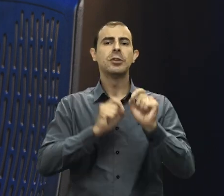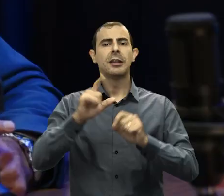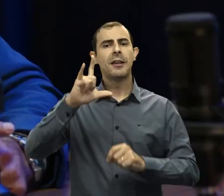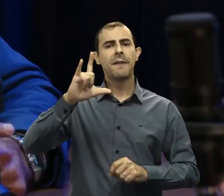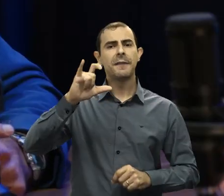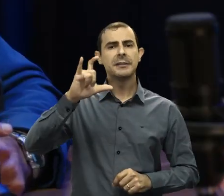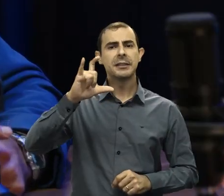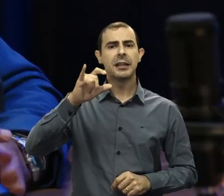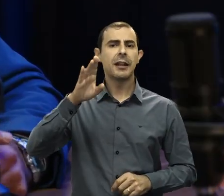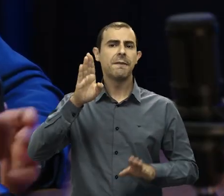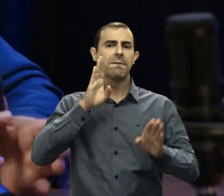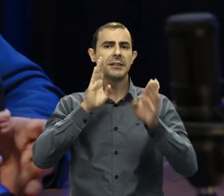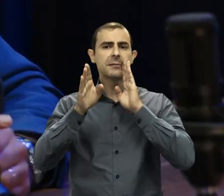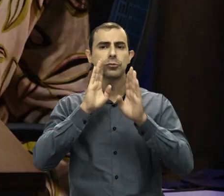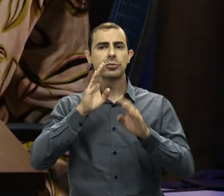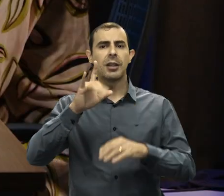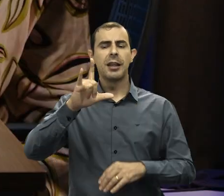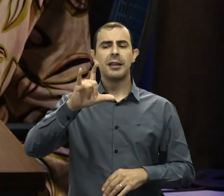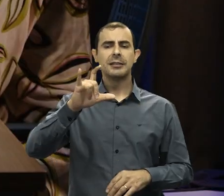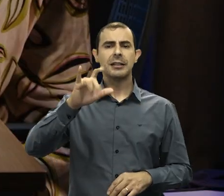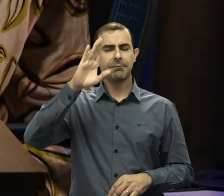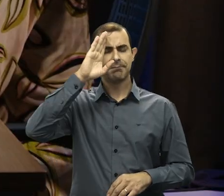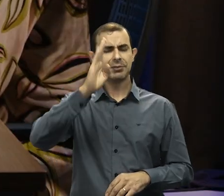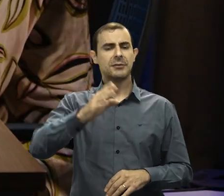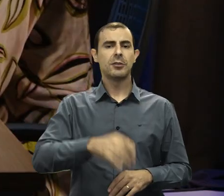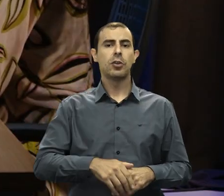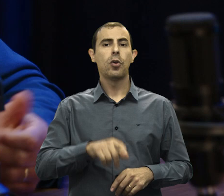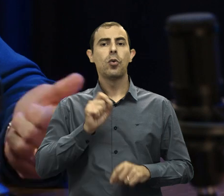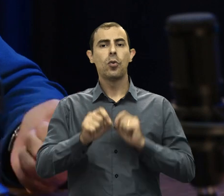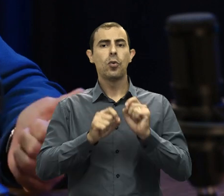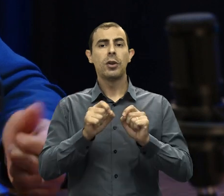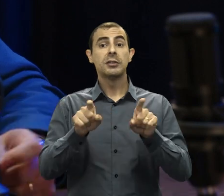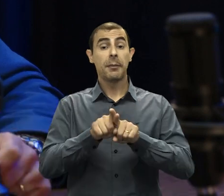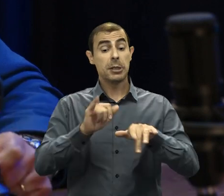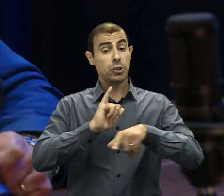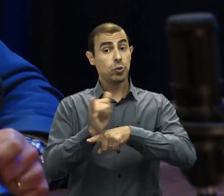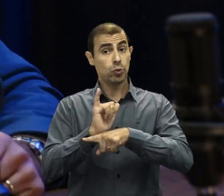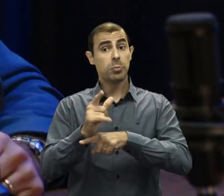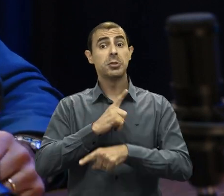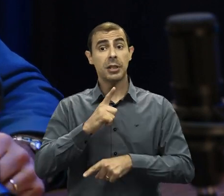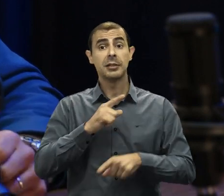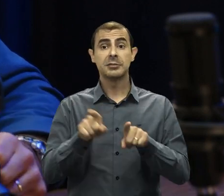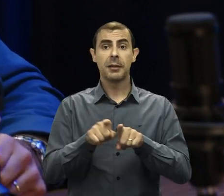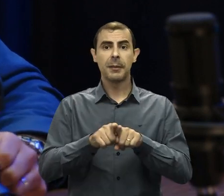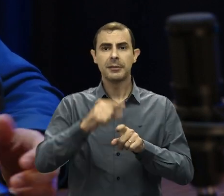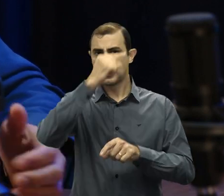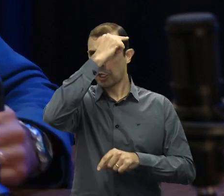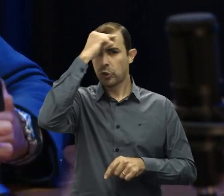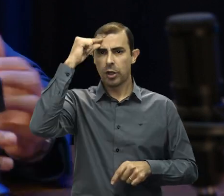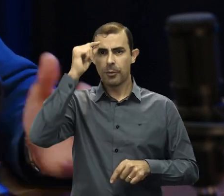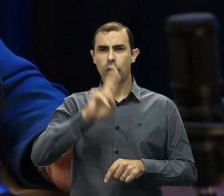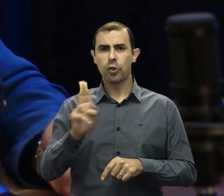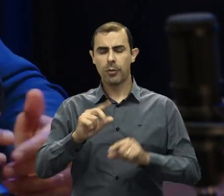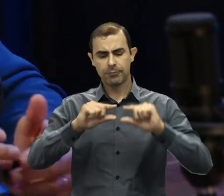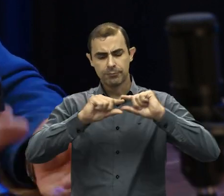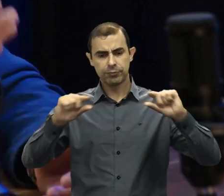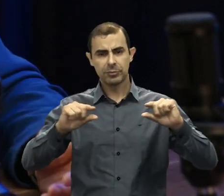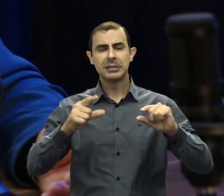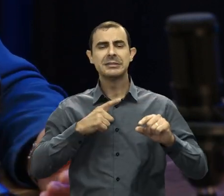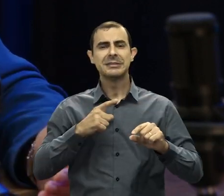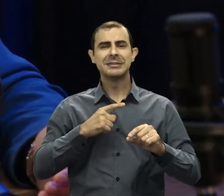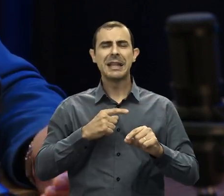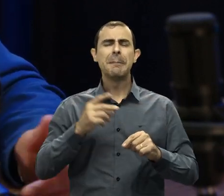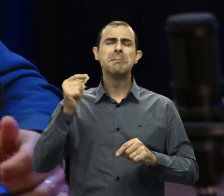assim é o Instagram e Facebook, principalmente Instagram, né? No @herculanoborges e no YouTube também, se você colocar Herculano Borges, tem algum